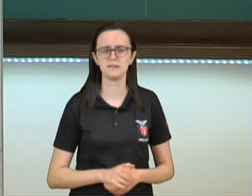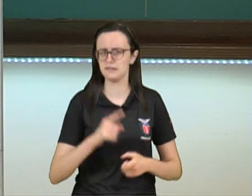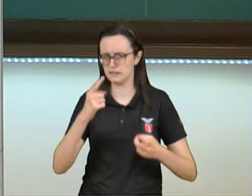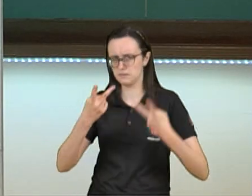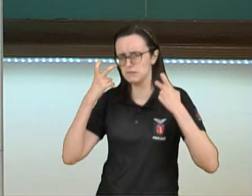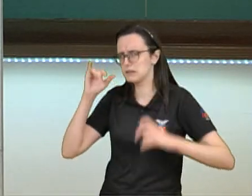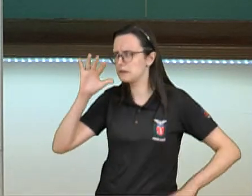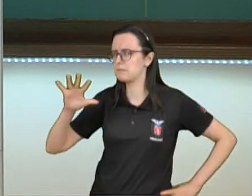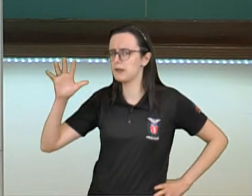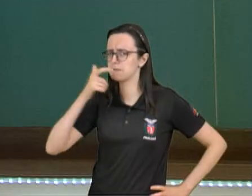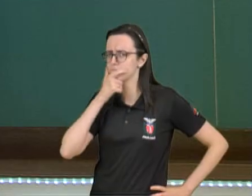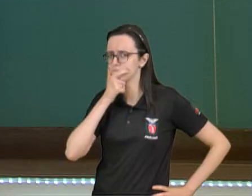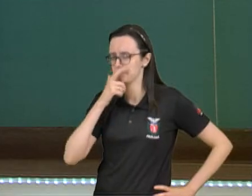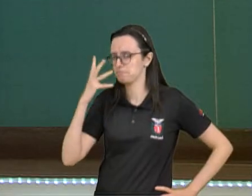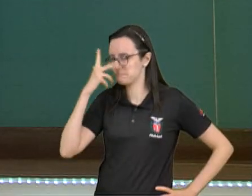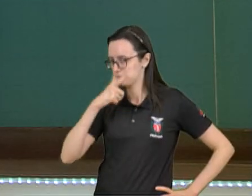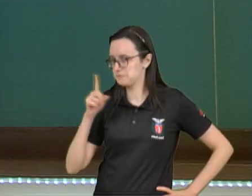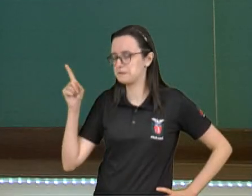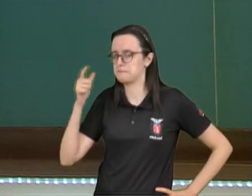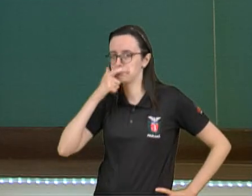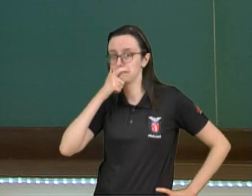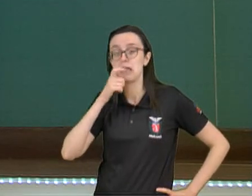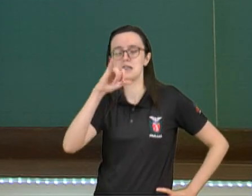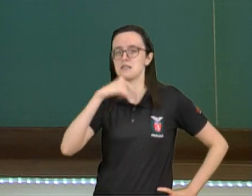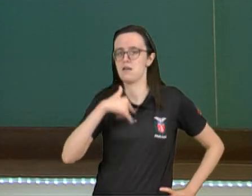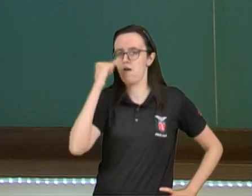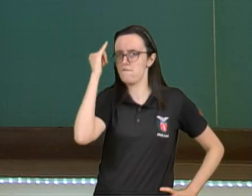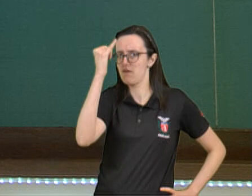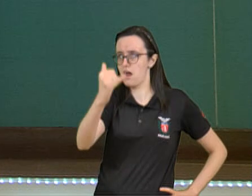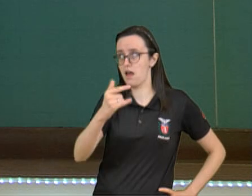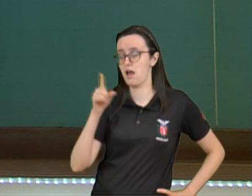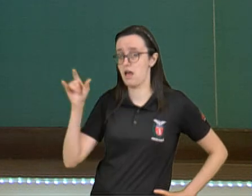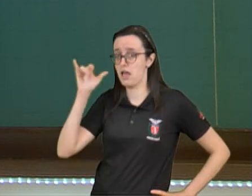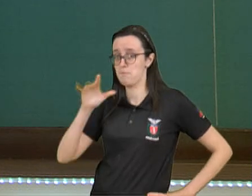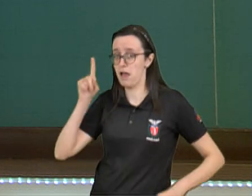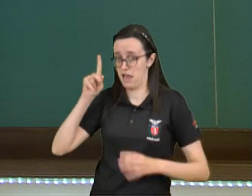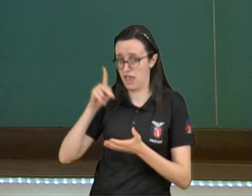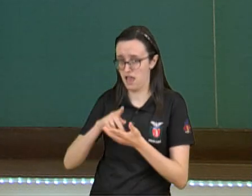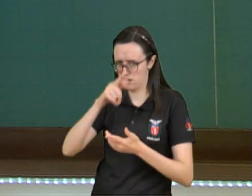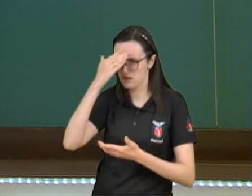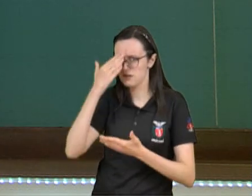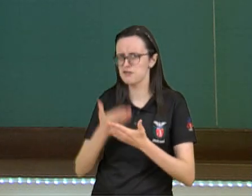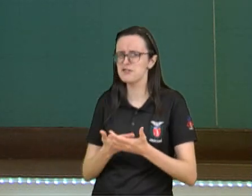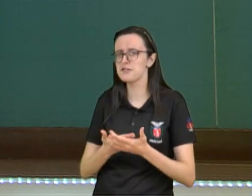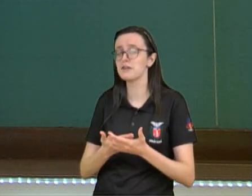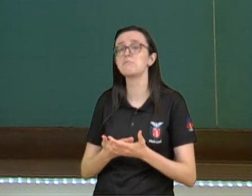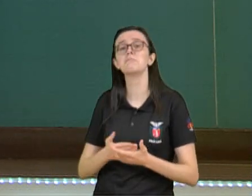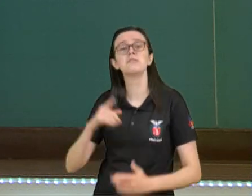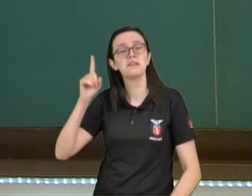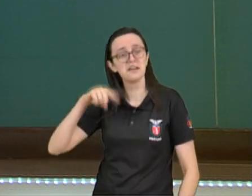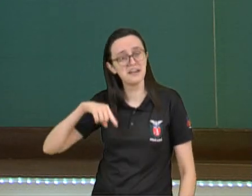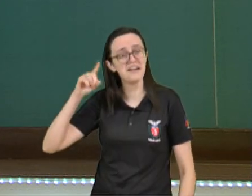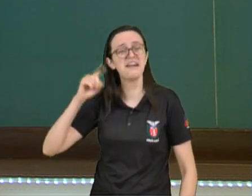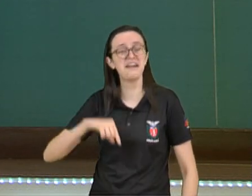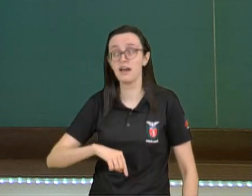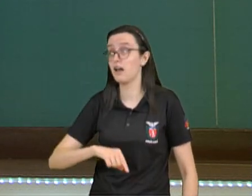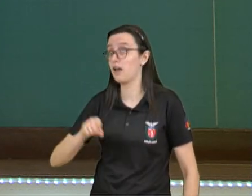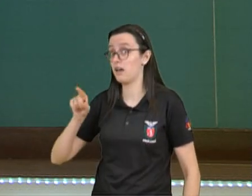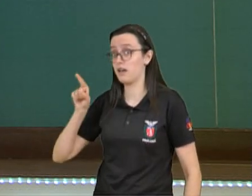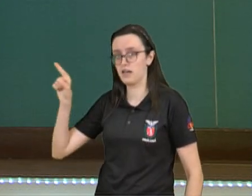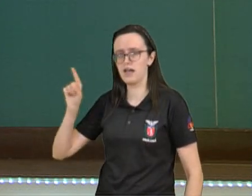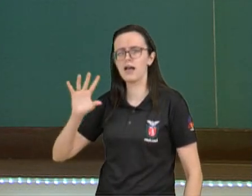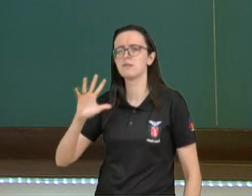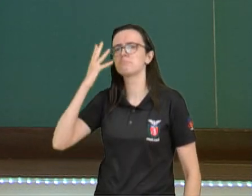Reparou bem na imagem? Bonita, né? Se eu contar para vocês que é uma imagem real, vocês acreditam? É um fenômeno